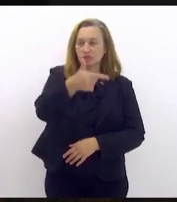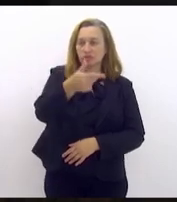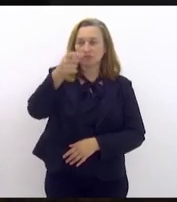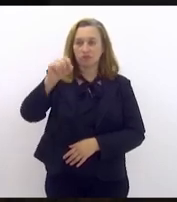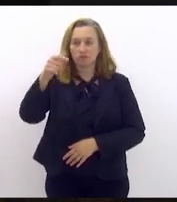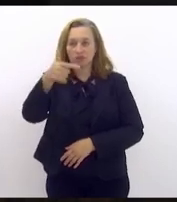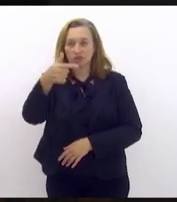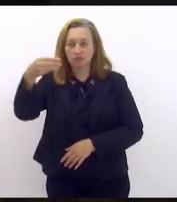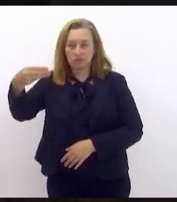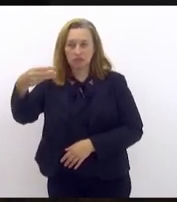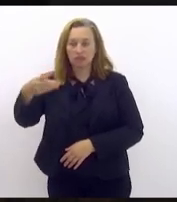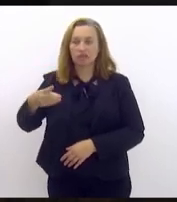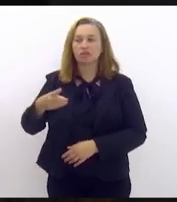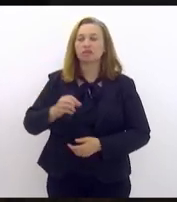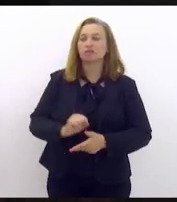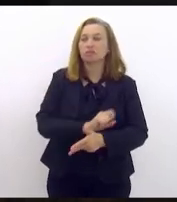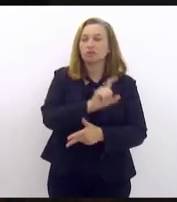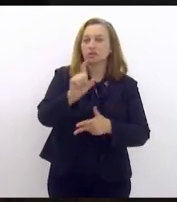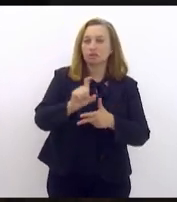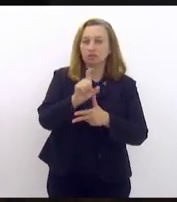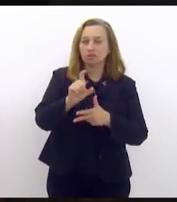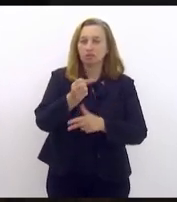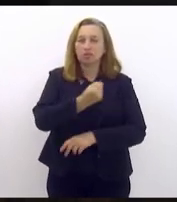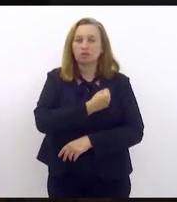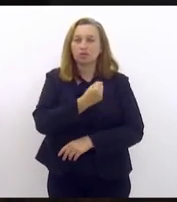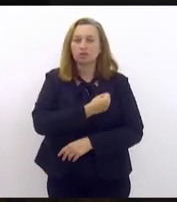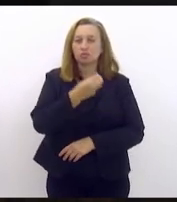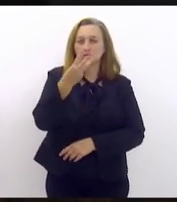2289/2023, de autoria do Poder Executivo, número